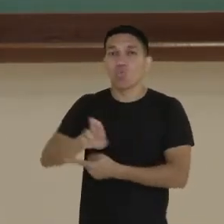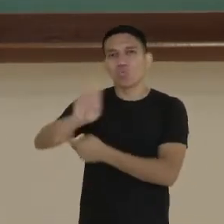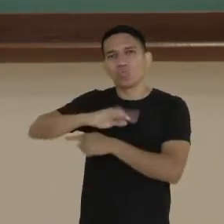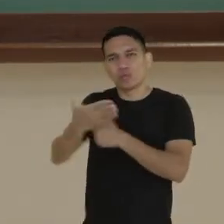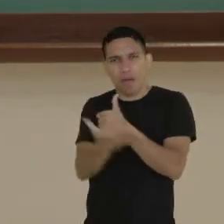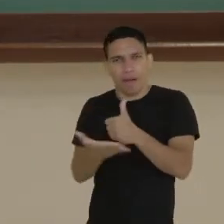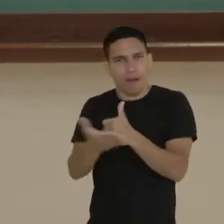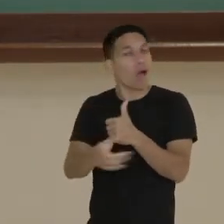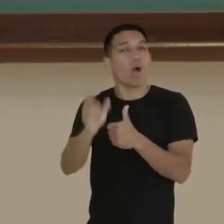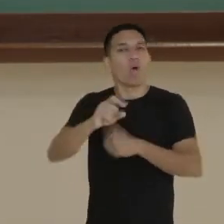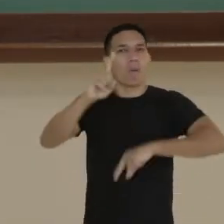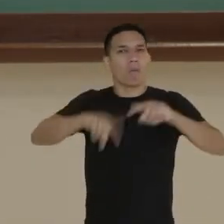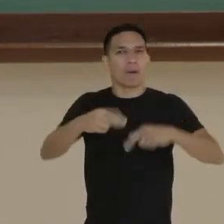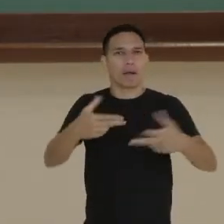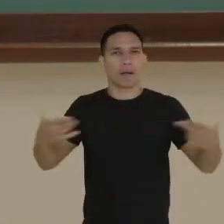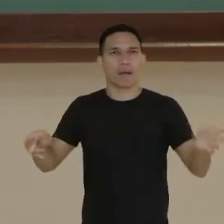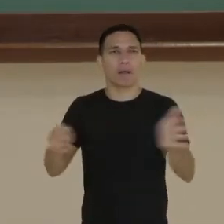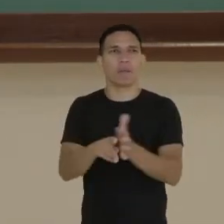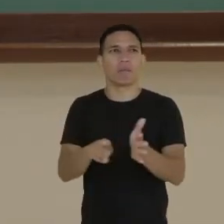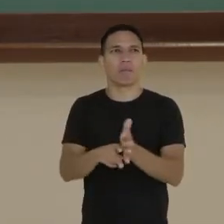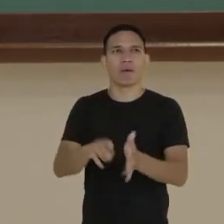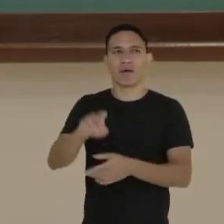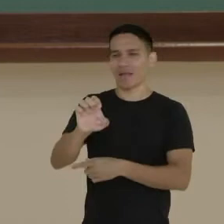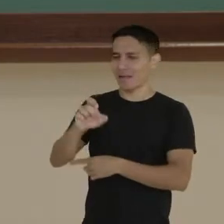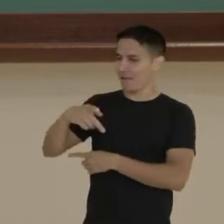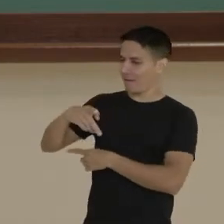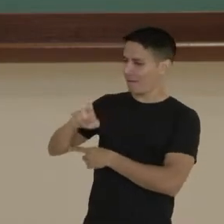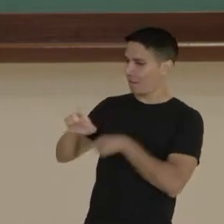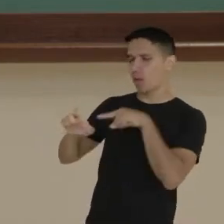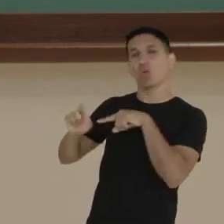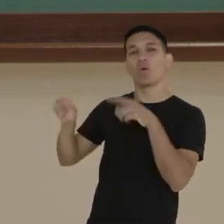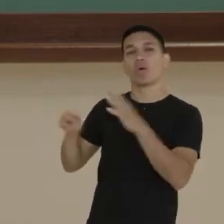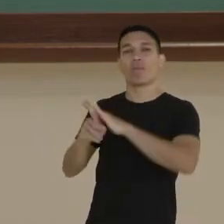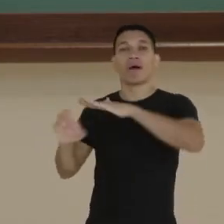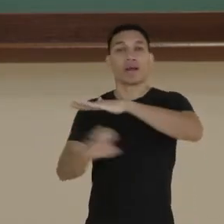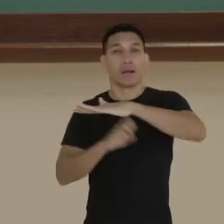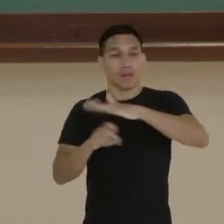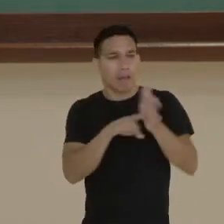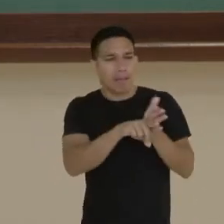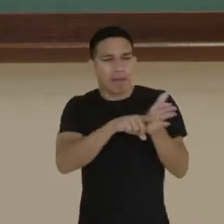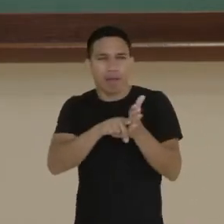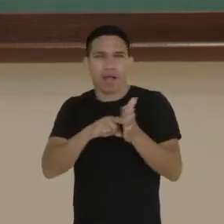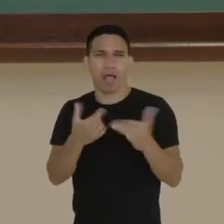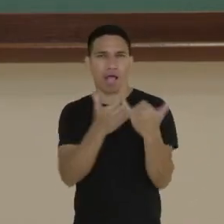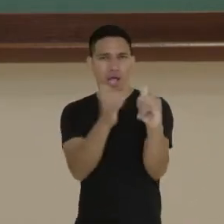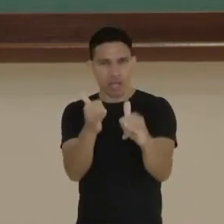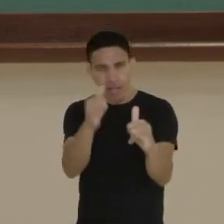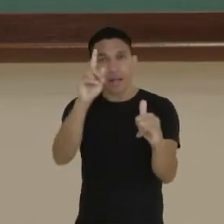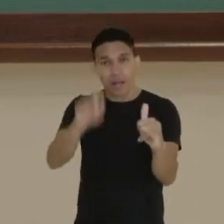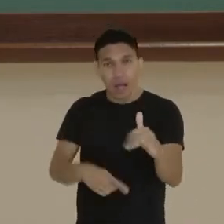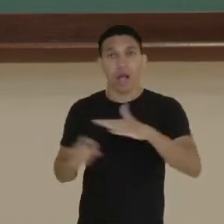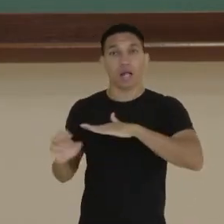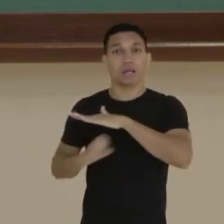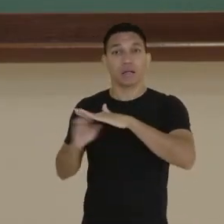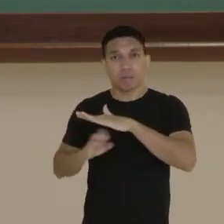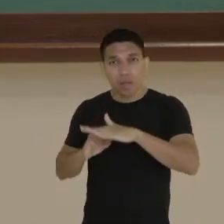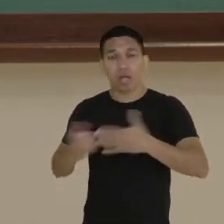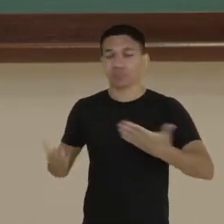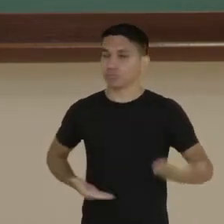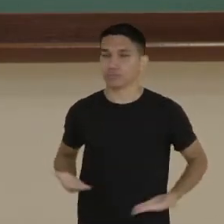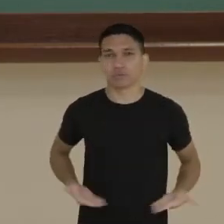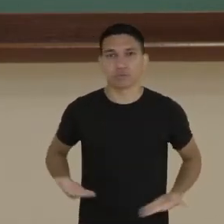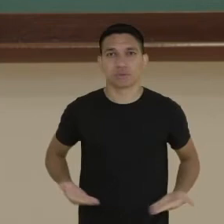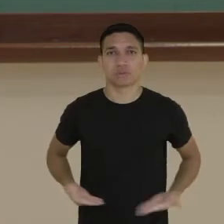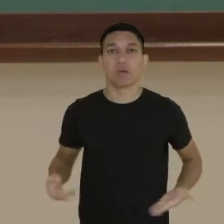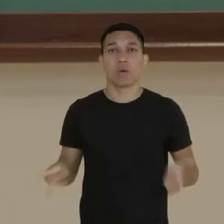um material da EPE, Empresa de Pesquisa Energética, que é uma empresa que faz serviços para o